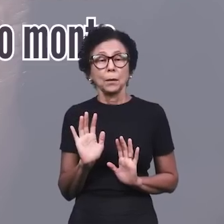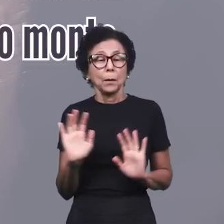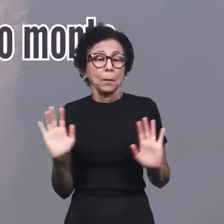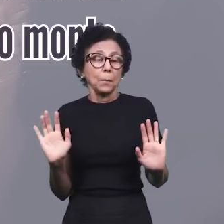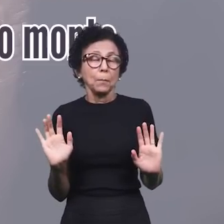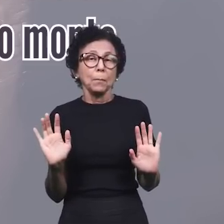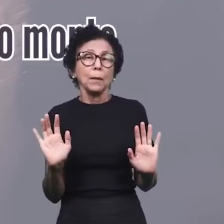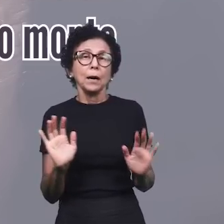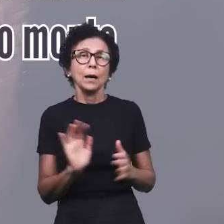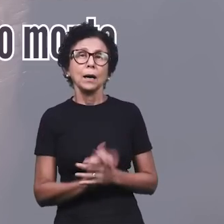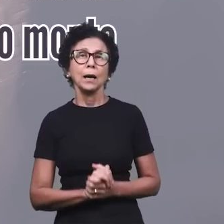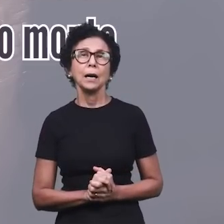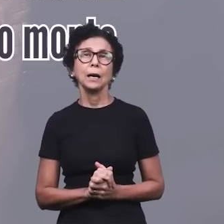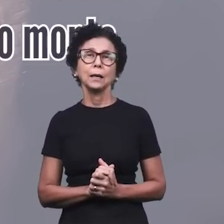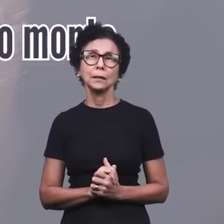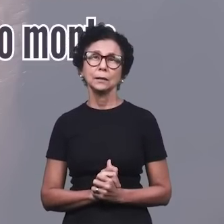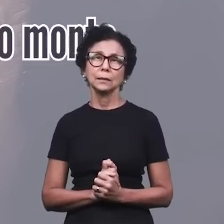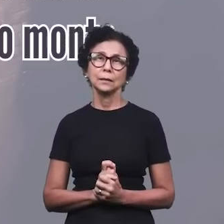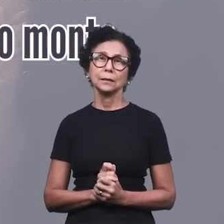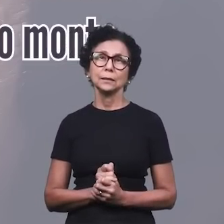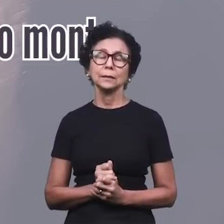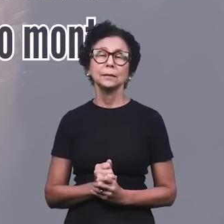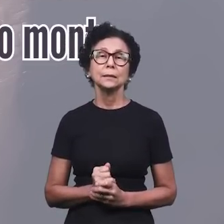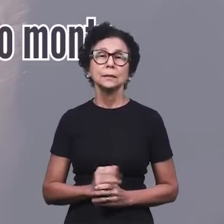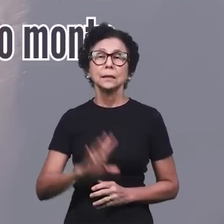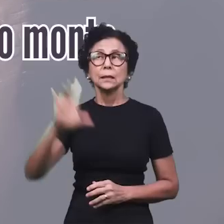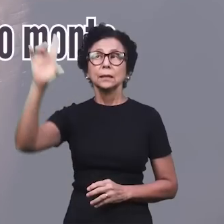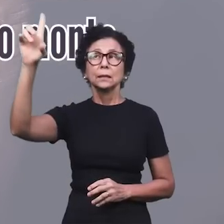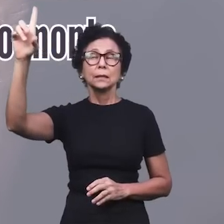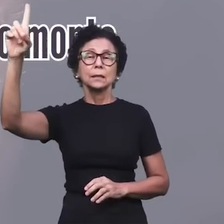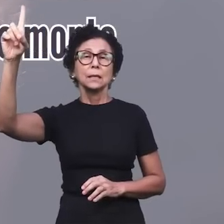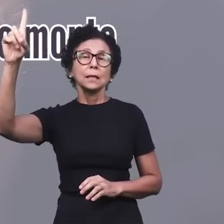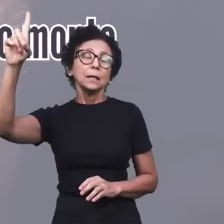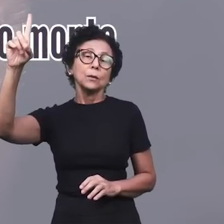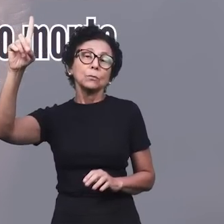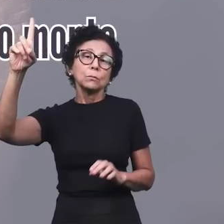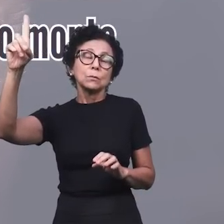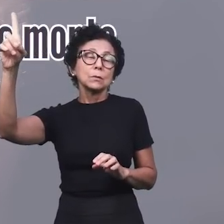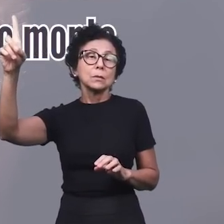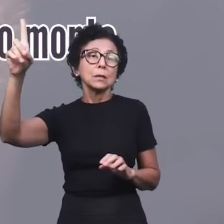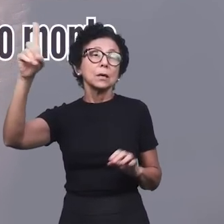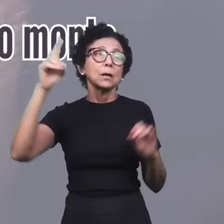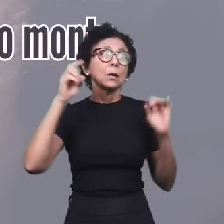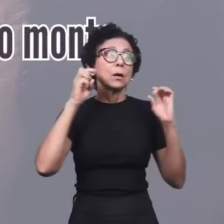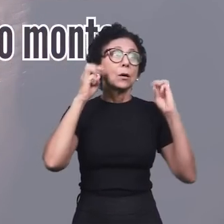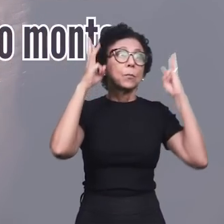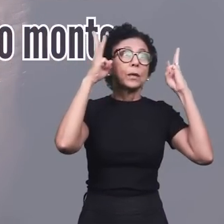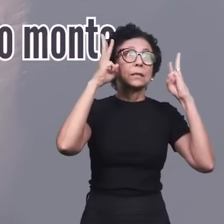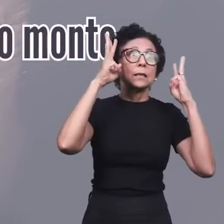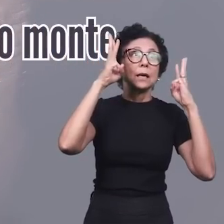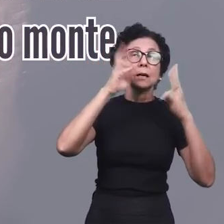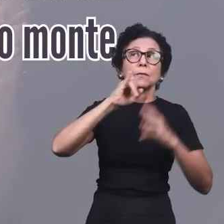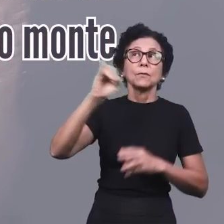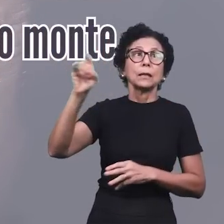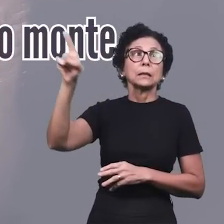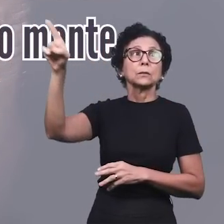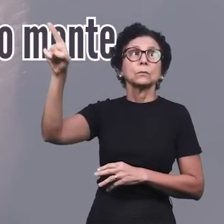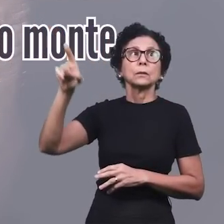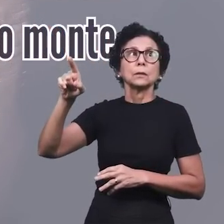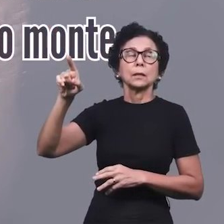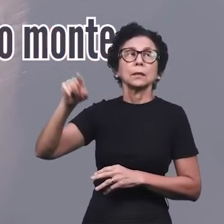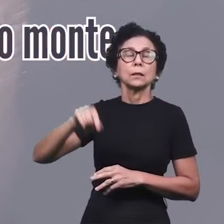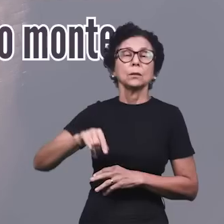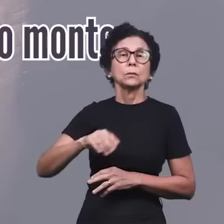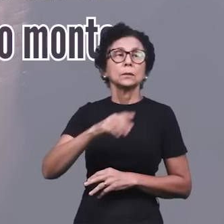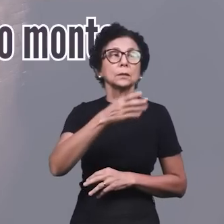e chegou a ponto até de pedir para que o próprio Moisés falasse com Deus, e aquele que Deus falasse com Moisés, então Moisés traria